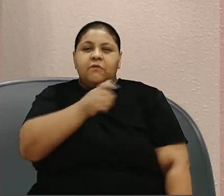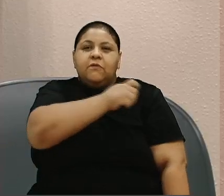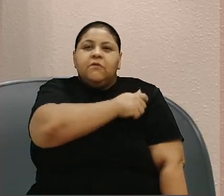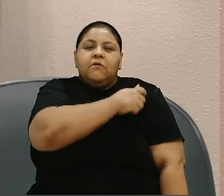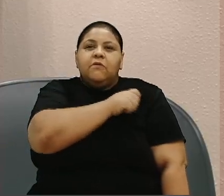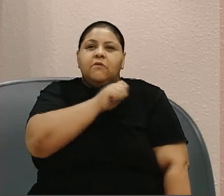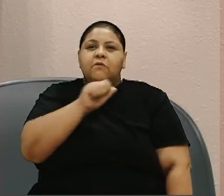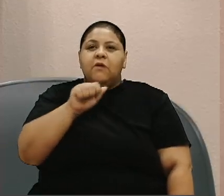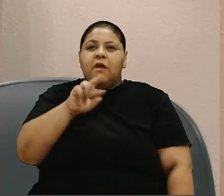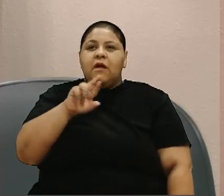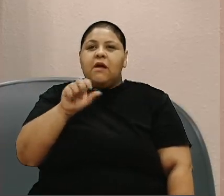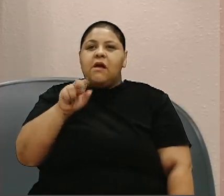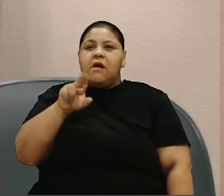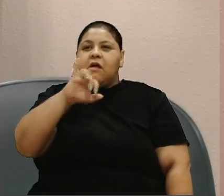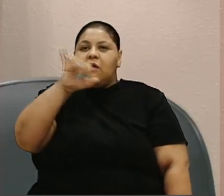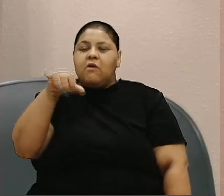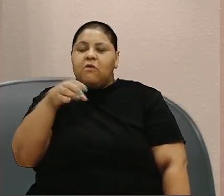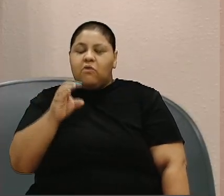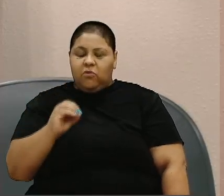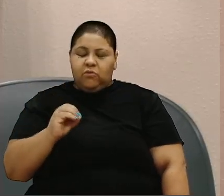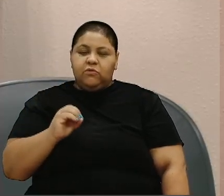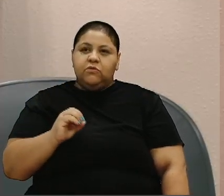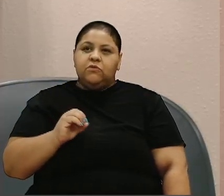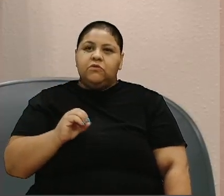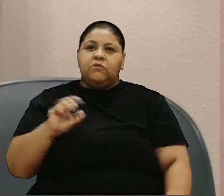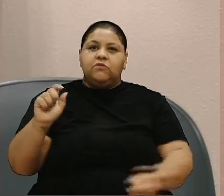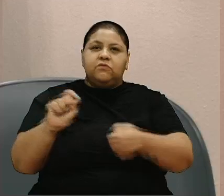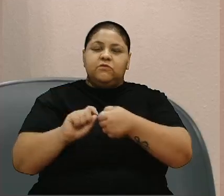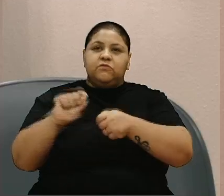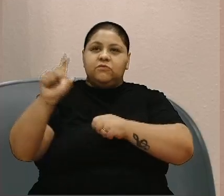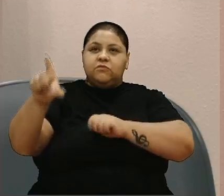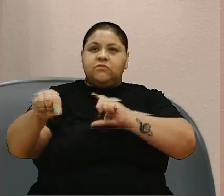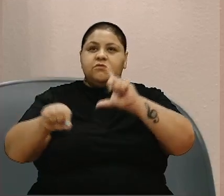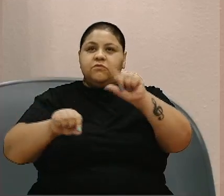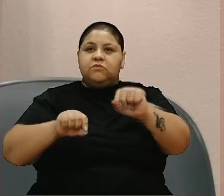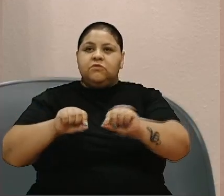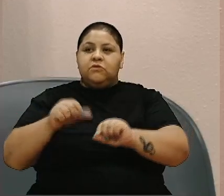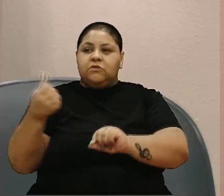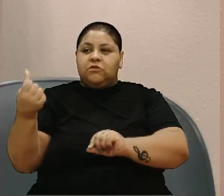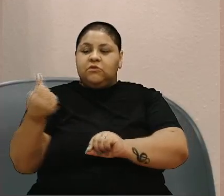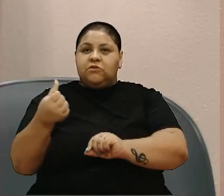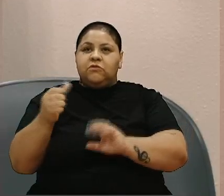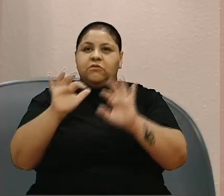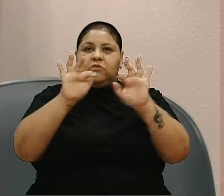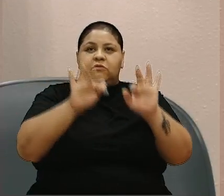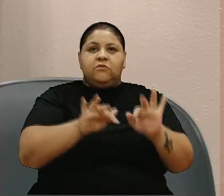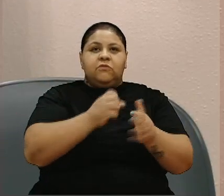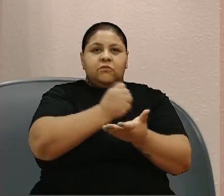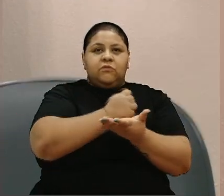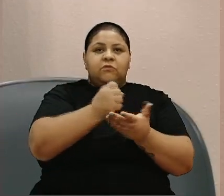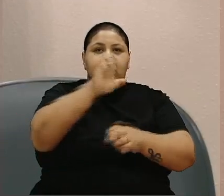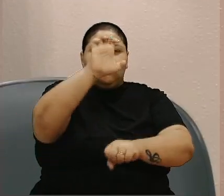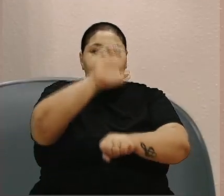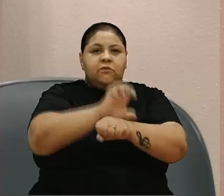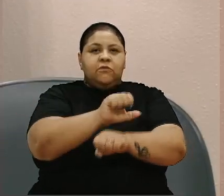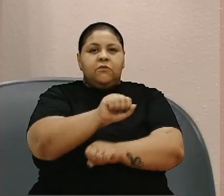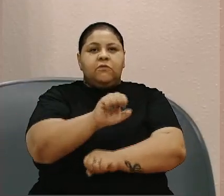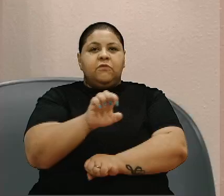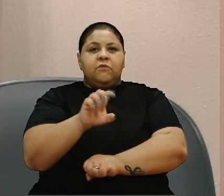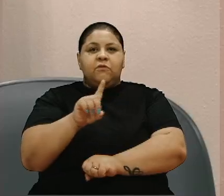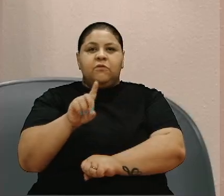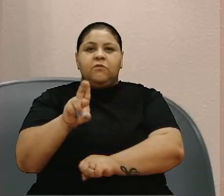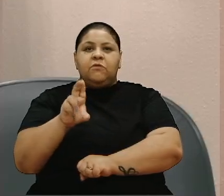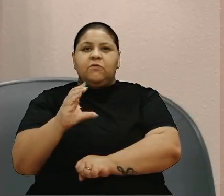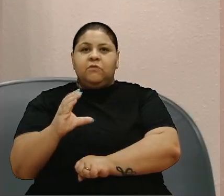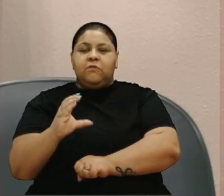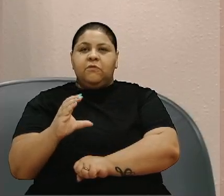aluna Araújo, que eles foram selecionados, ficaram entre os 6 finalistas do concurso estadual da SEDUC